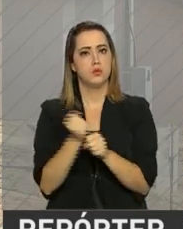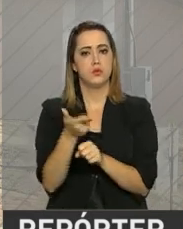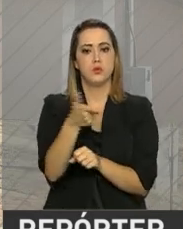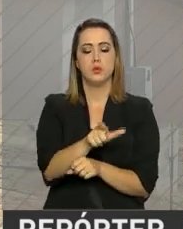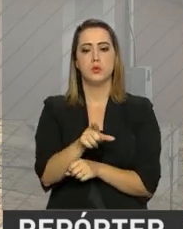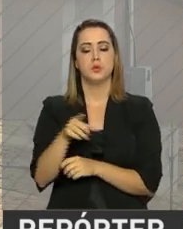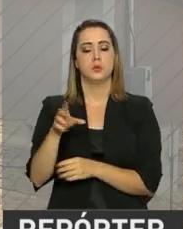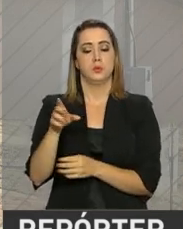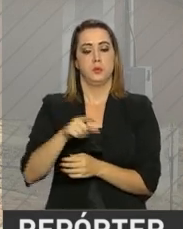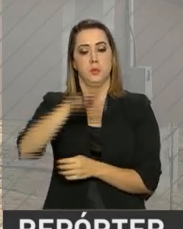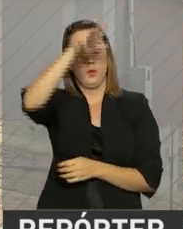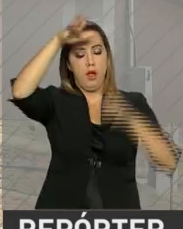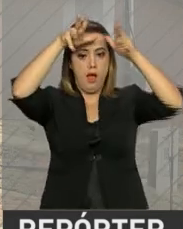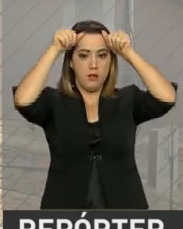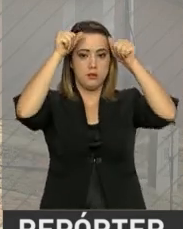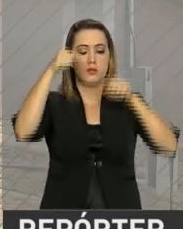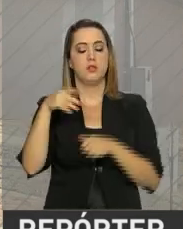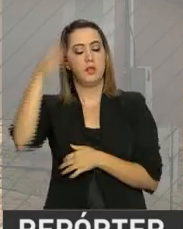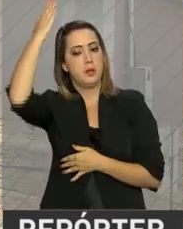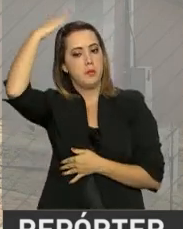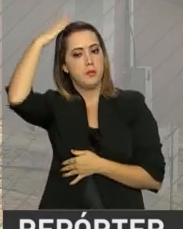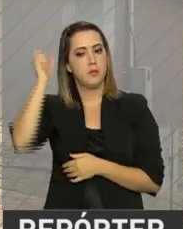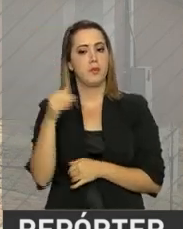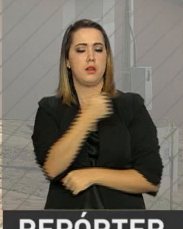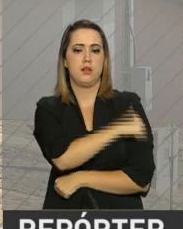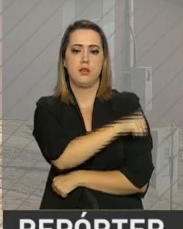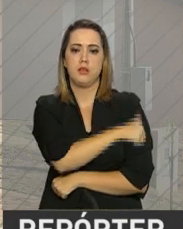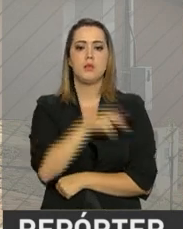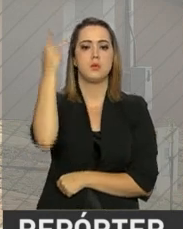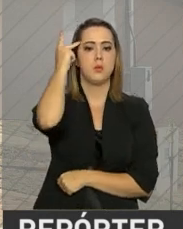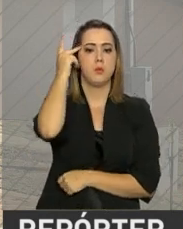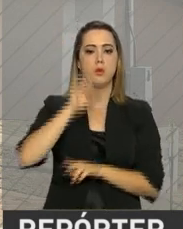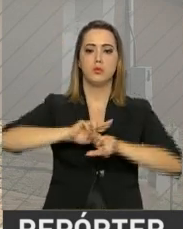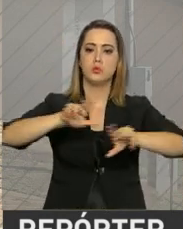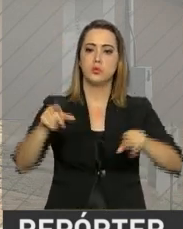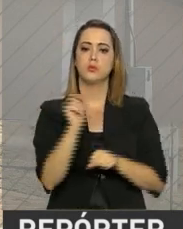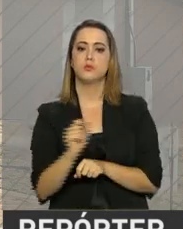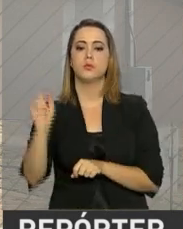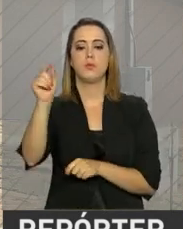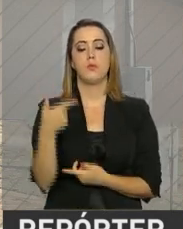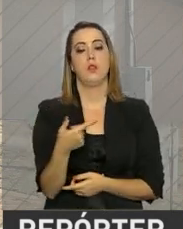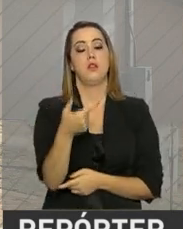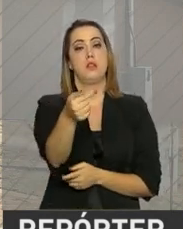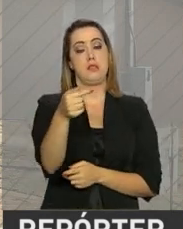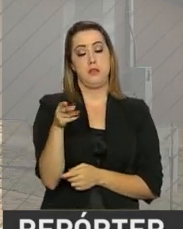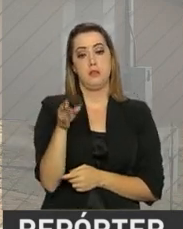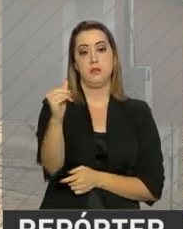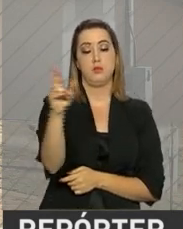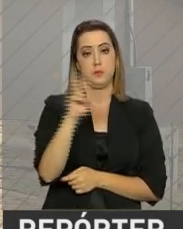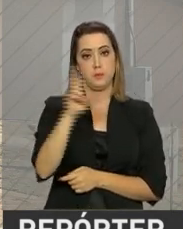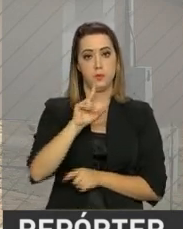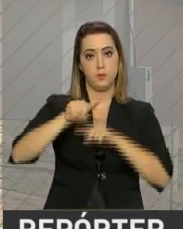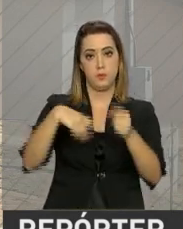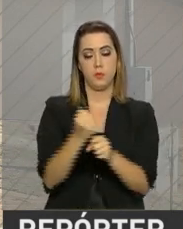rio grande do sul rio de janeiro e são paulo para 2017 cimento no programa minha casa minha vida vai ser de 7 bilhões de reais